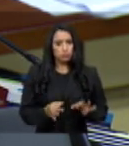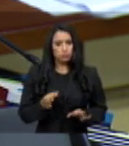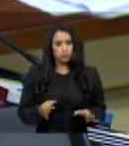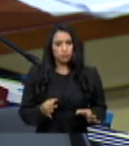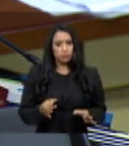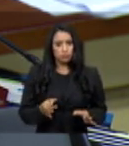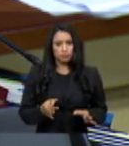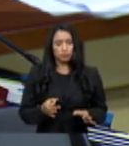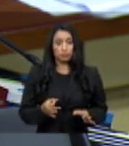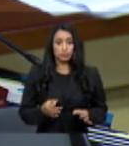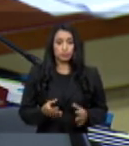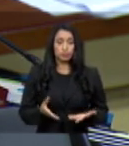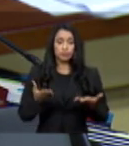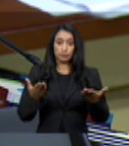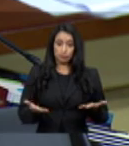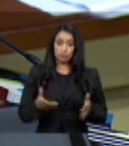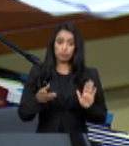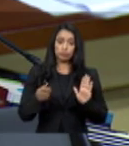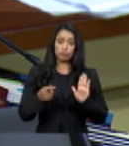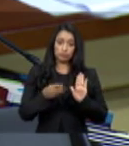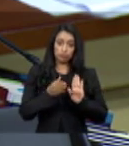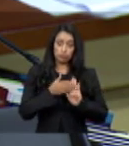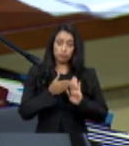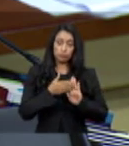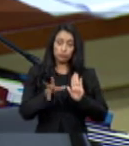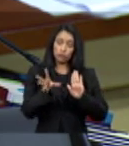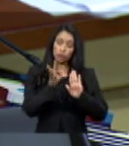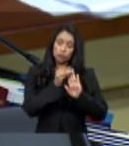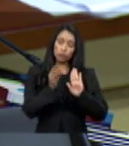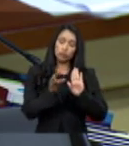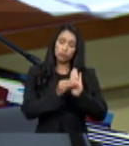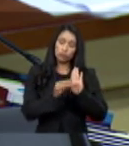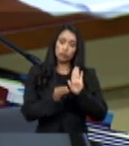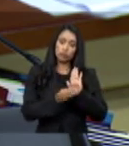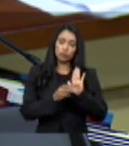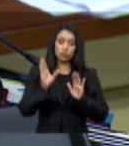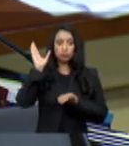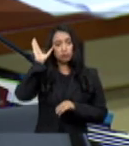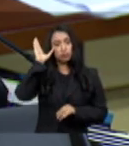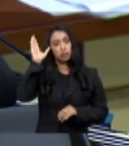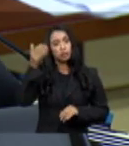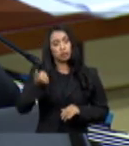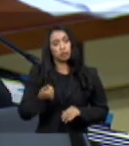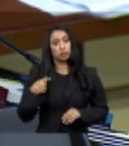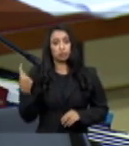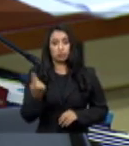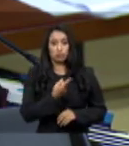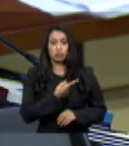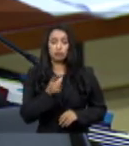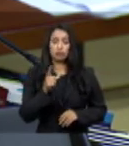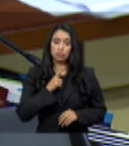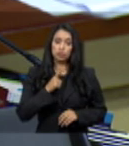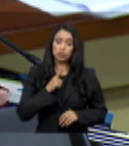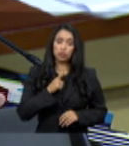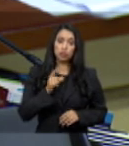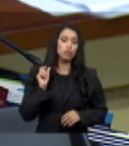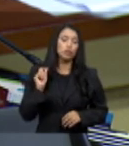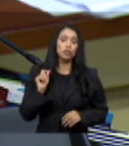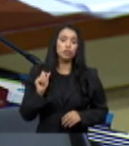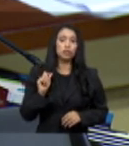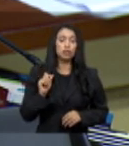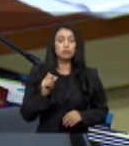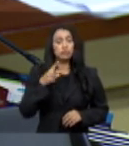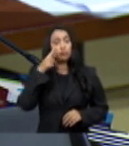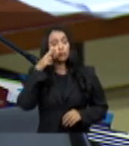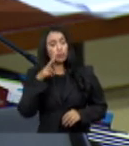tanto aqui a em conteúdo e evidentemente desses olhos tanto a que nós estamos aqui apreciando a ratificação